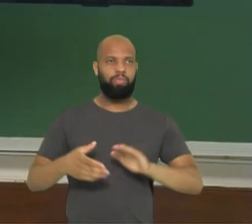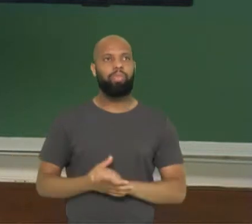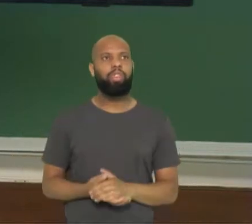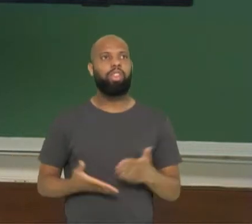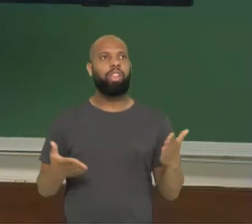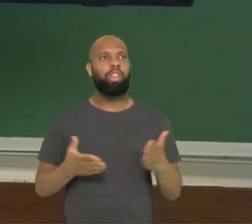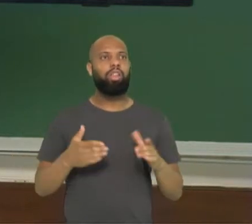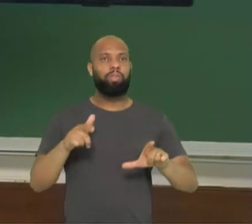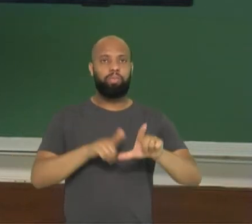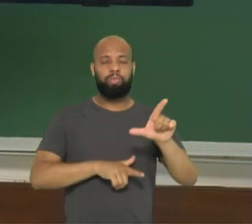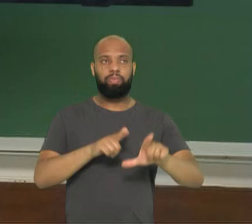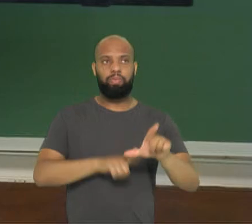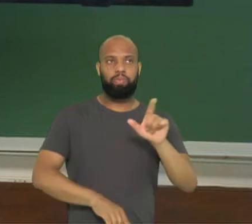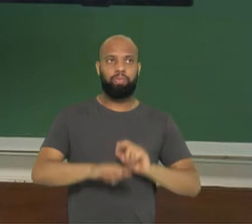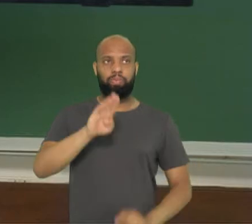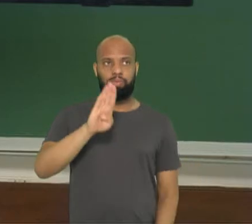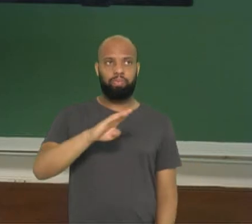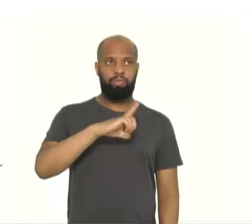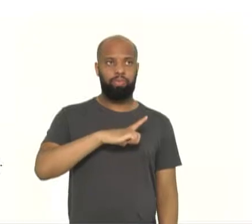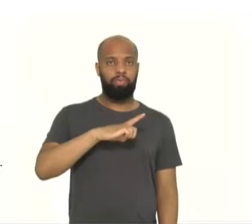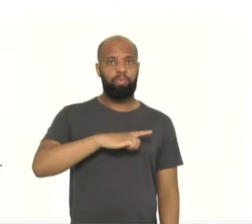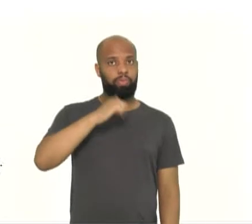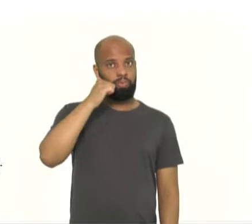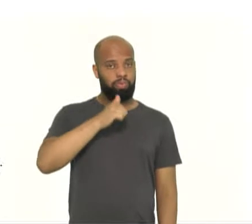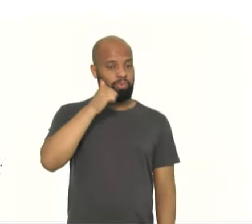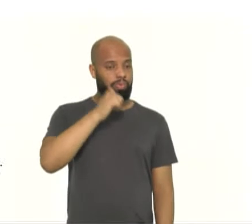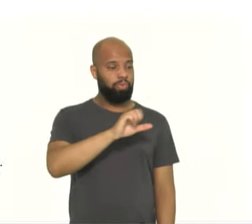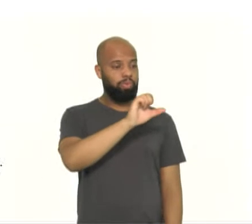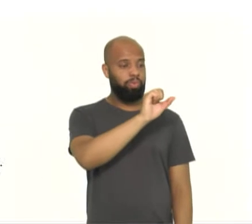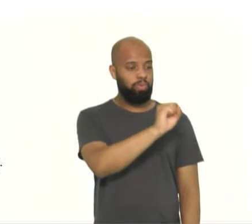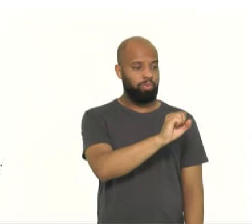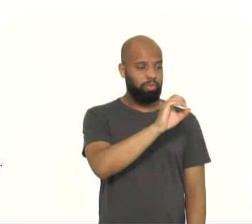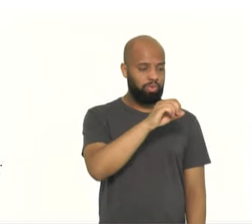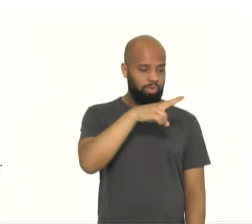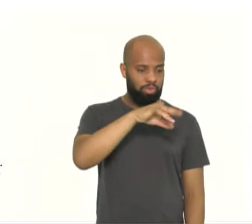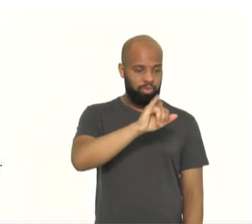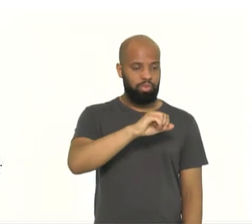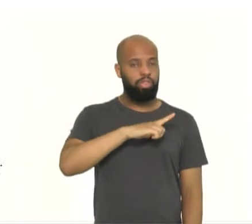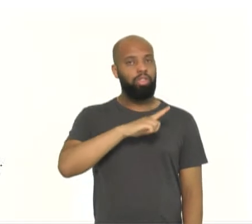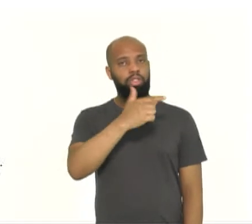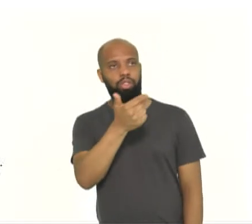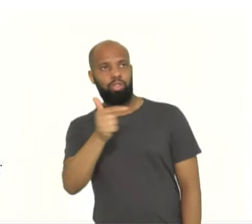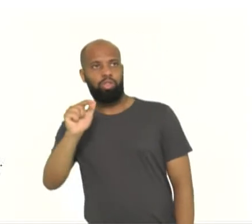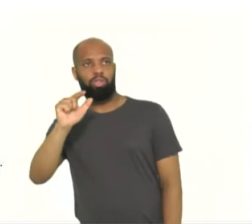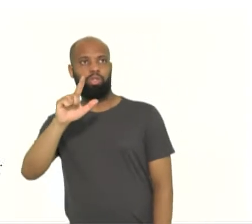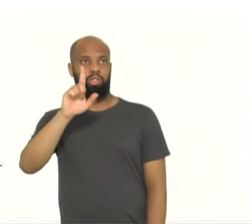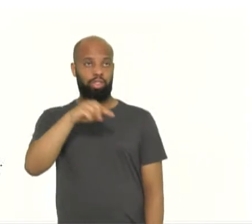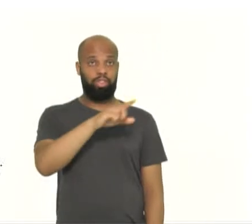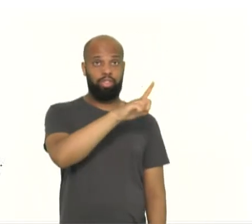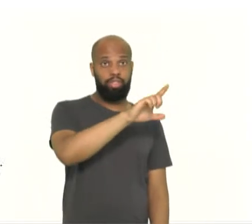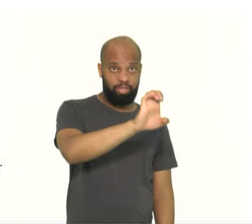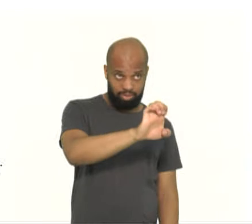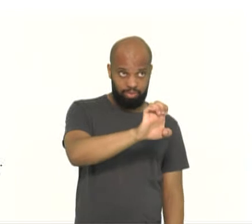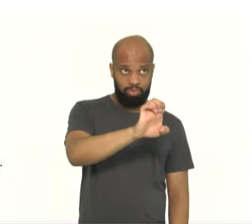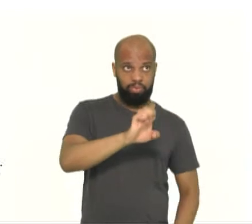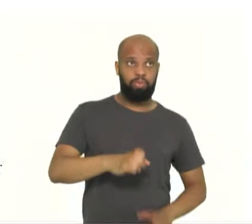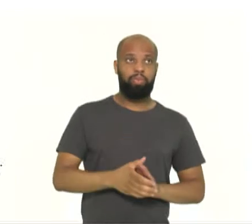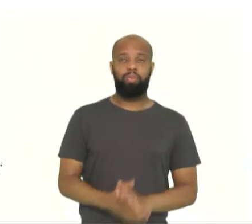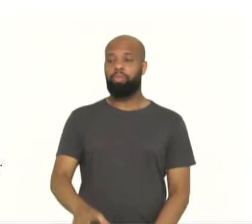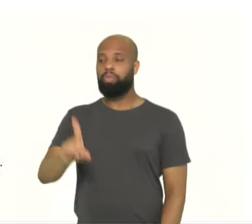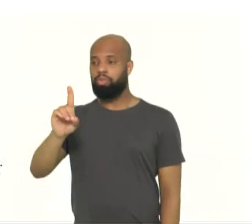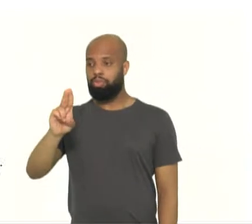próxima atividade, a Sônia le duele. Então, mais uma vez, a ella, a Sônia le